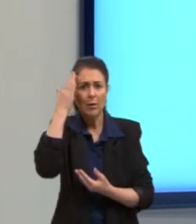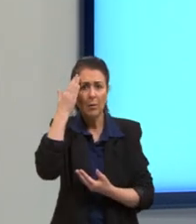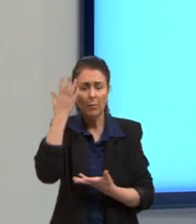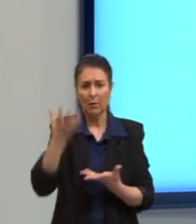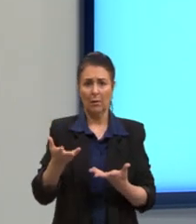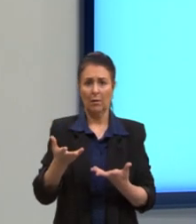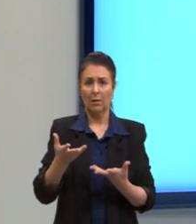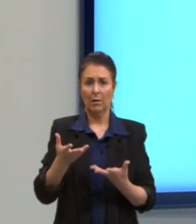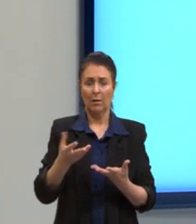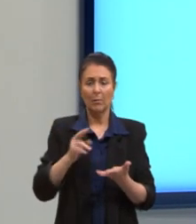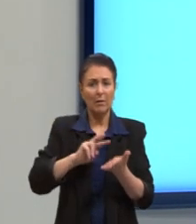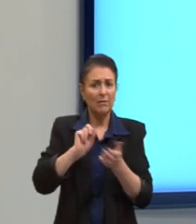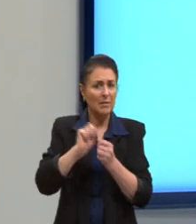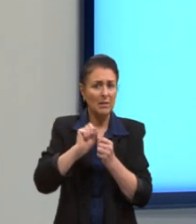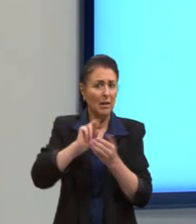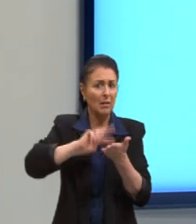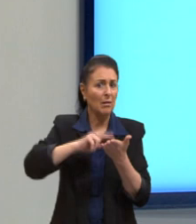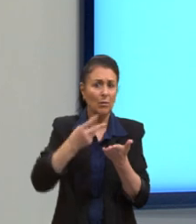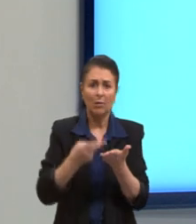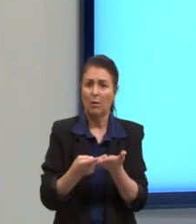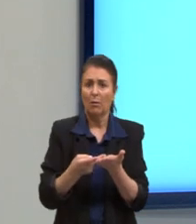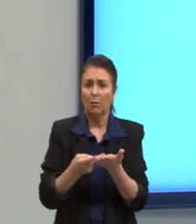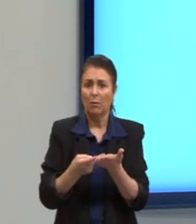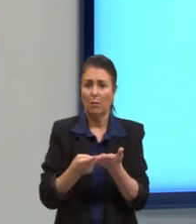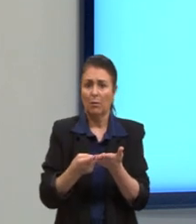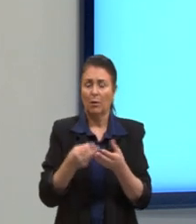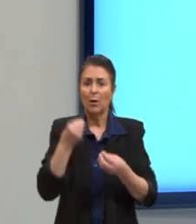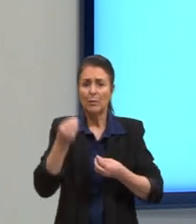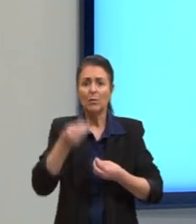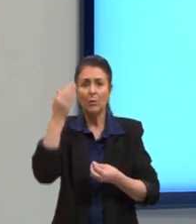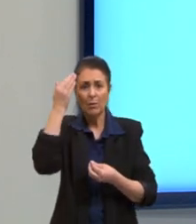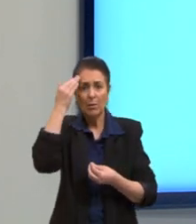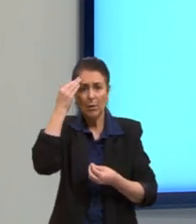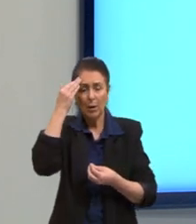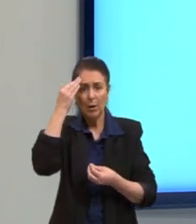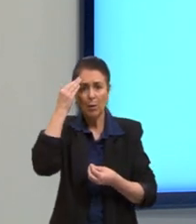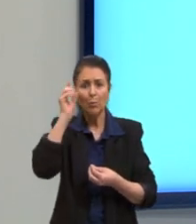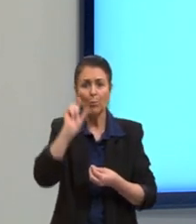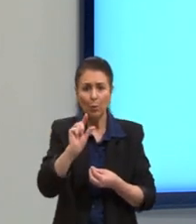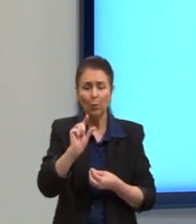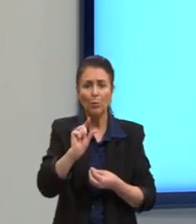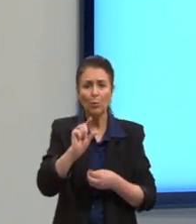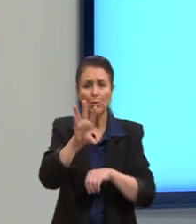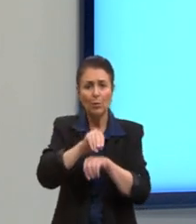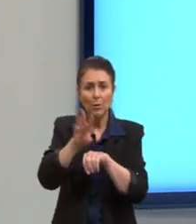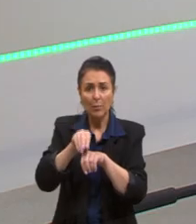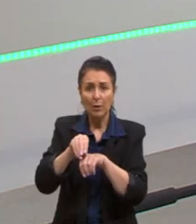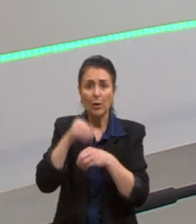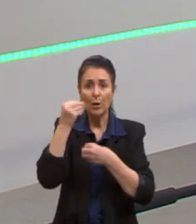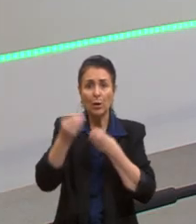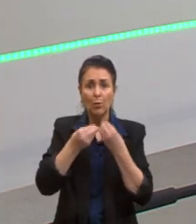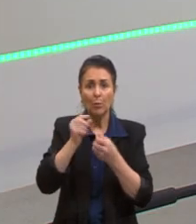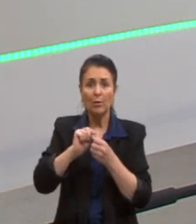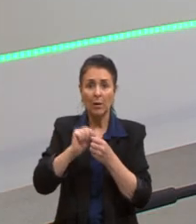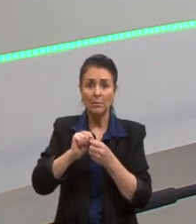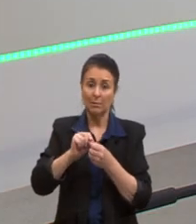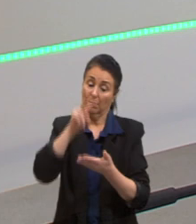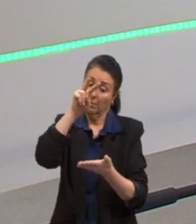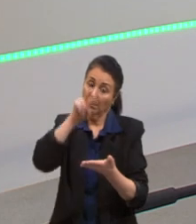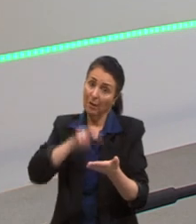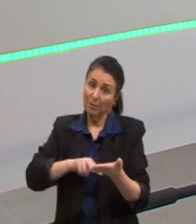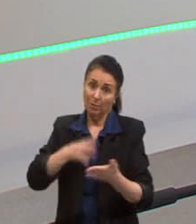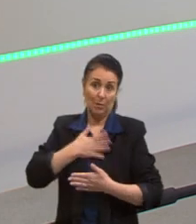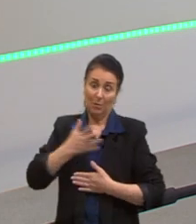e fazer as tradições certo eu preciso ter uma ideia mínima e essa ideia mínima vem dos meus estudos das minhas leituras da minha